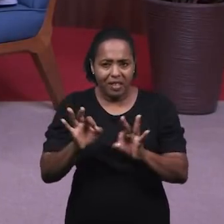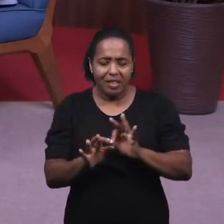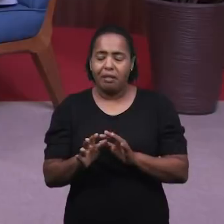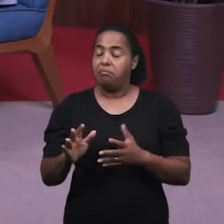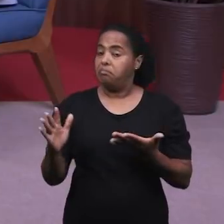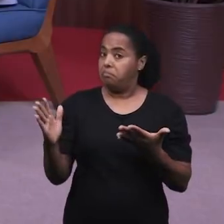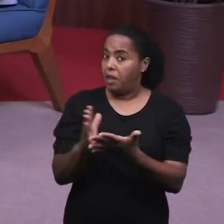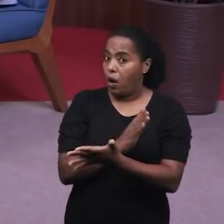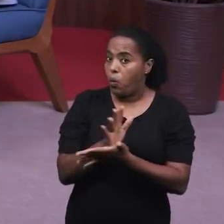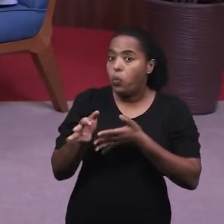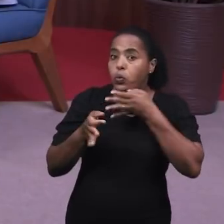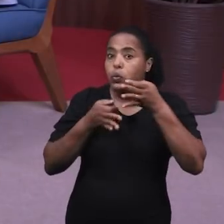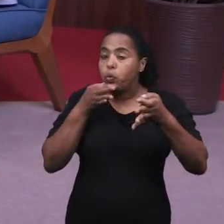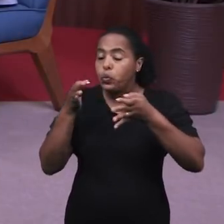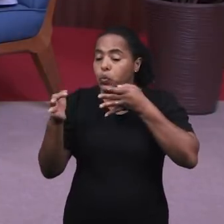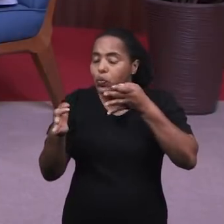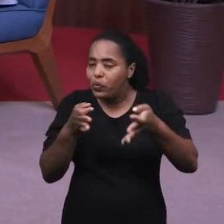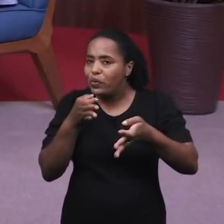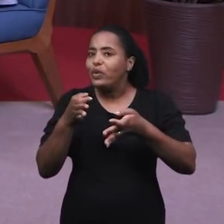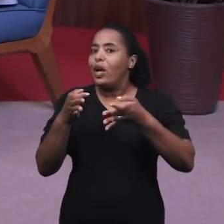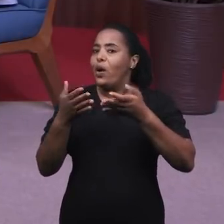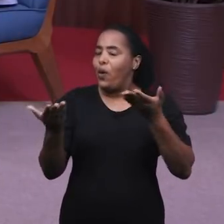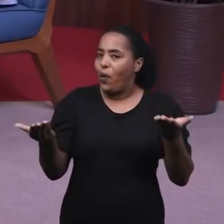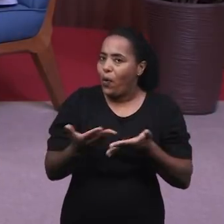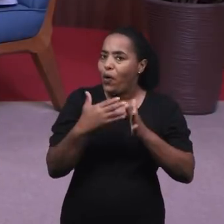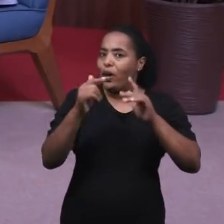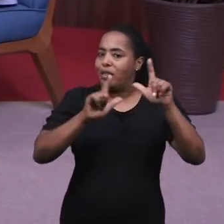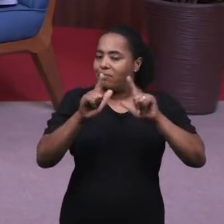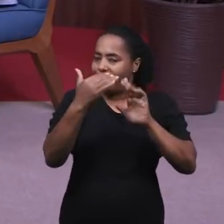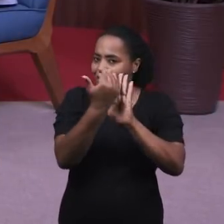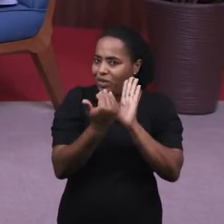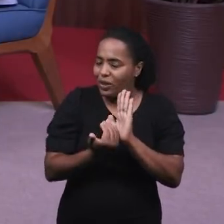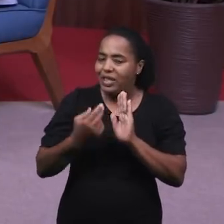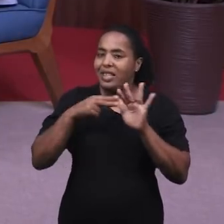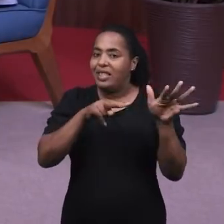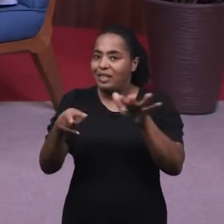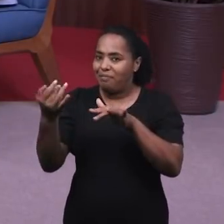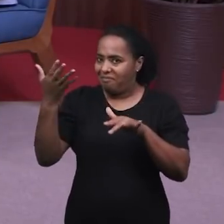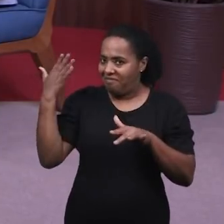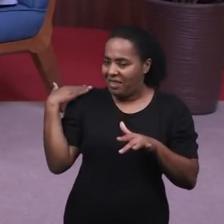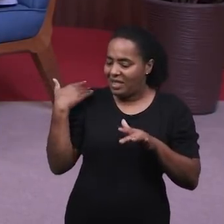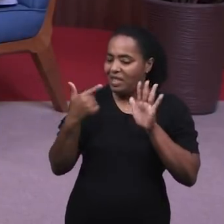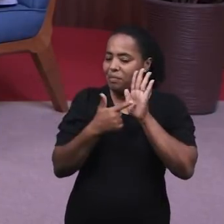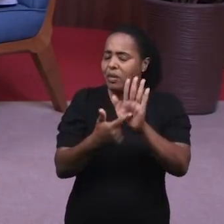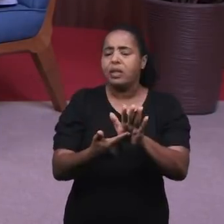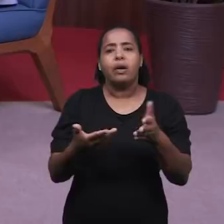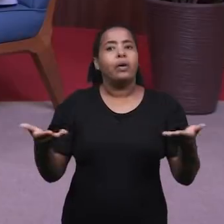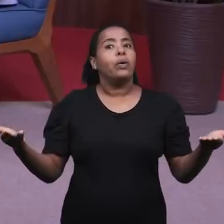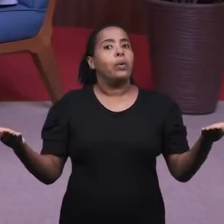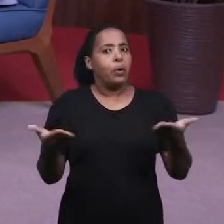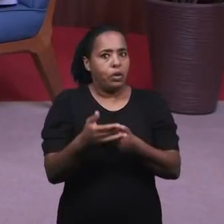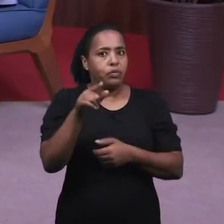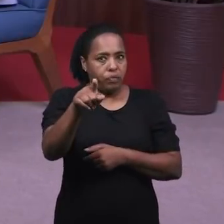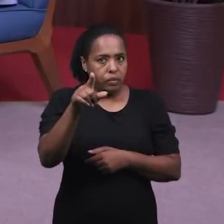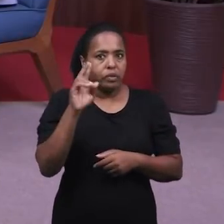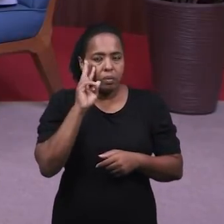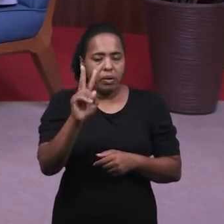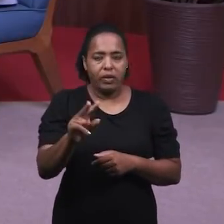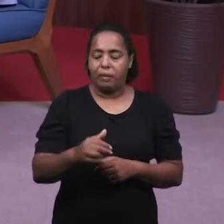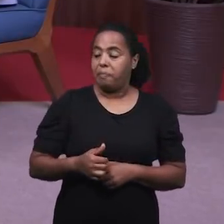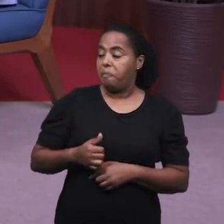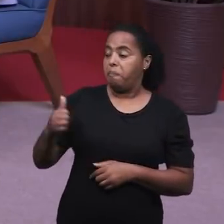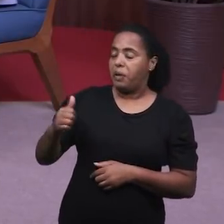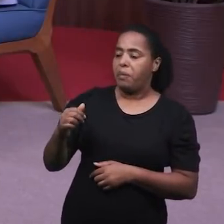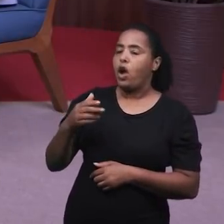desses comentários acerca do programa de hoje e que foram enviados na semana passada, para que você também possa ver hoje. O primeiro comentário é